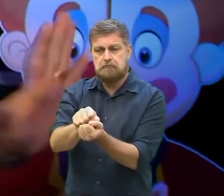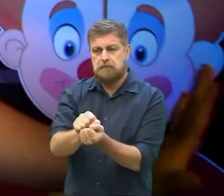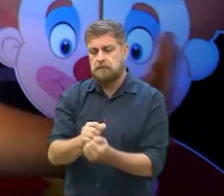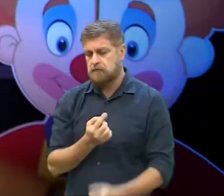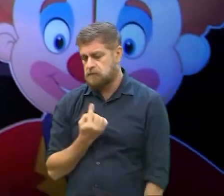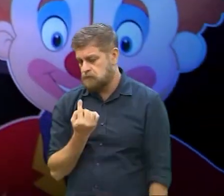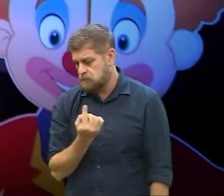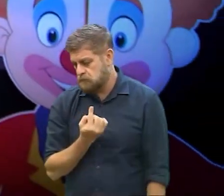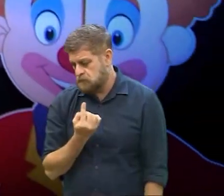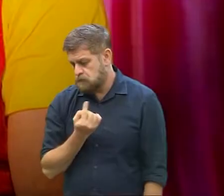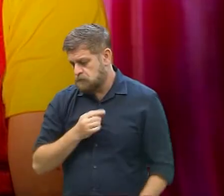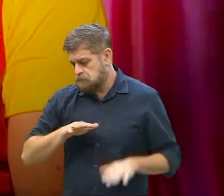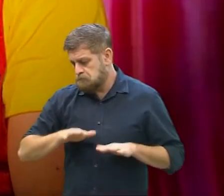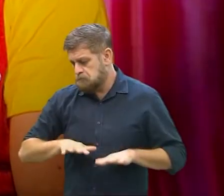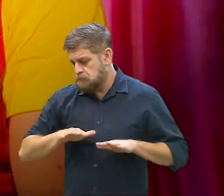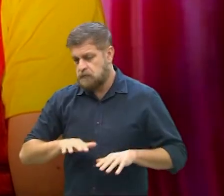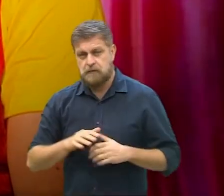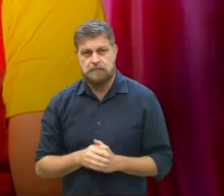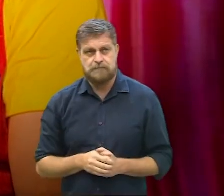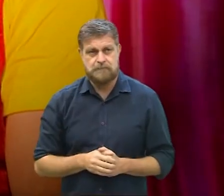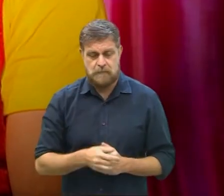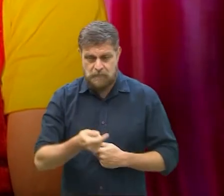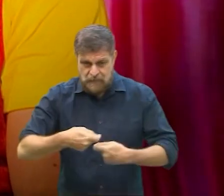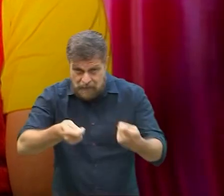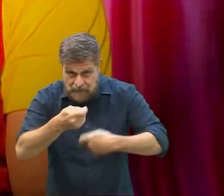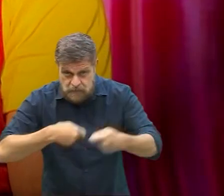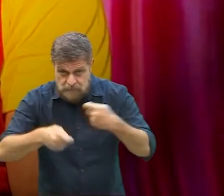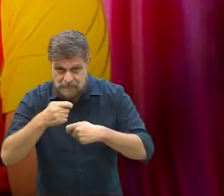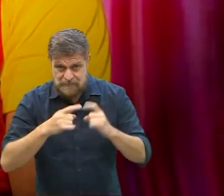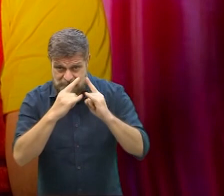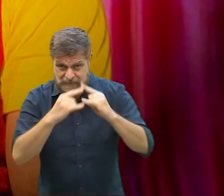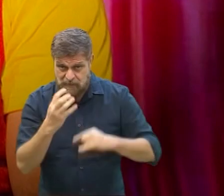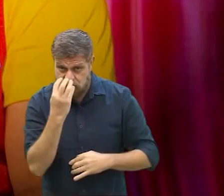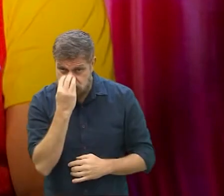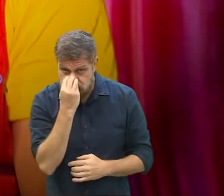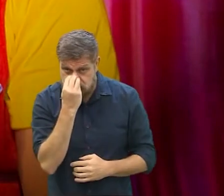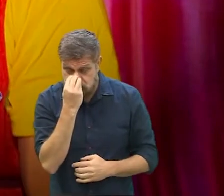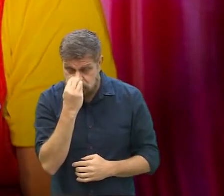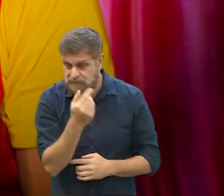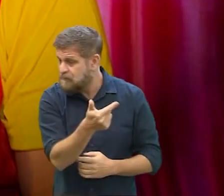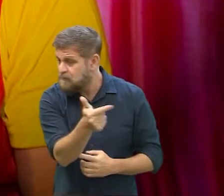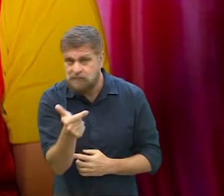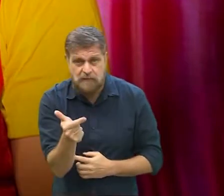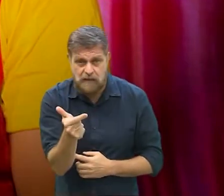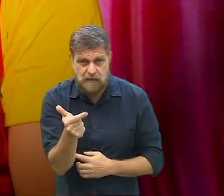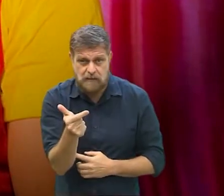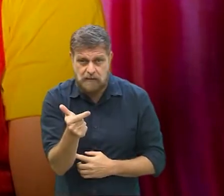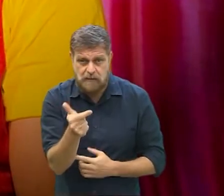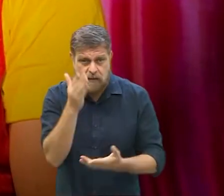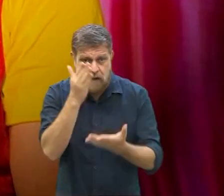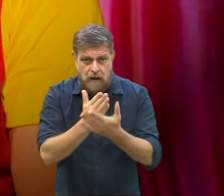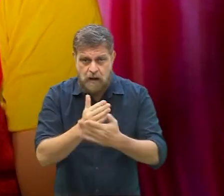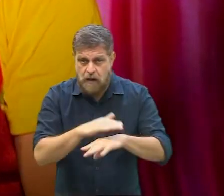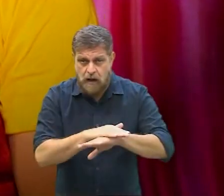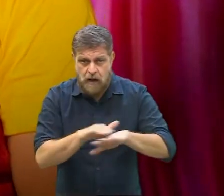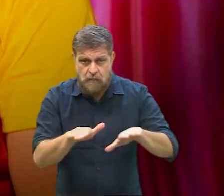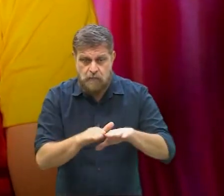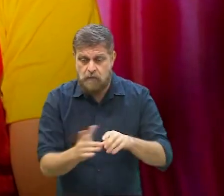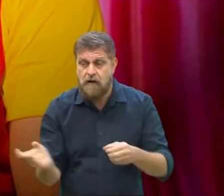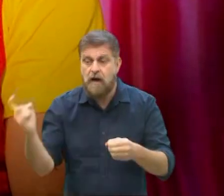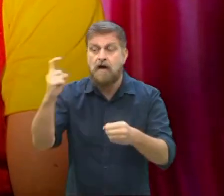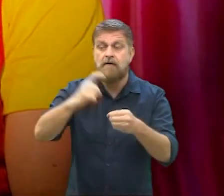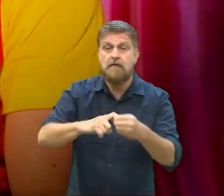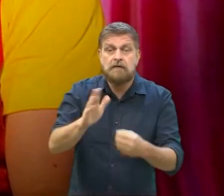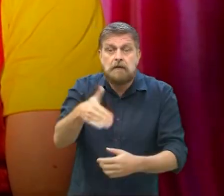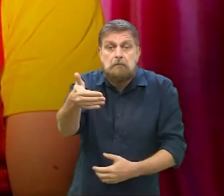nada. Fica aí. Como administrador, não tem circo mais. O circo não tem previsão de